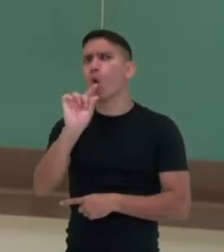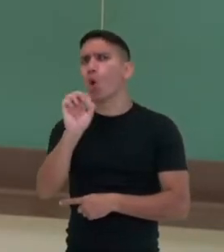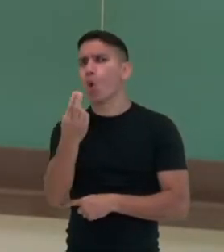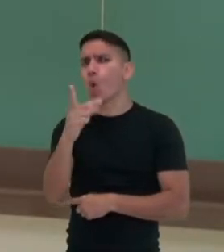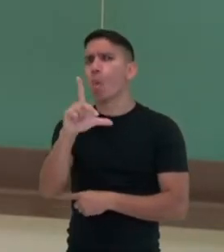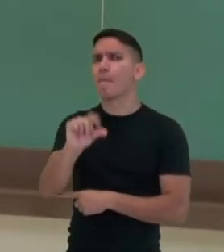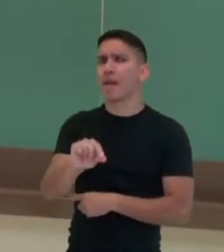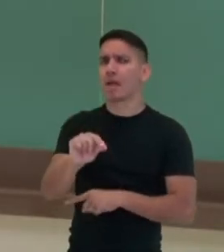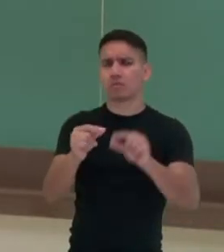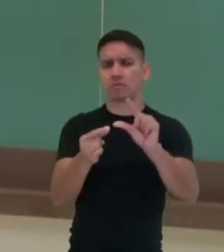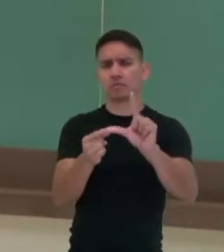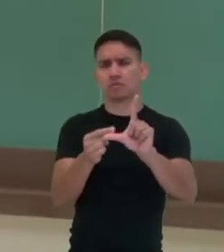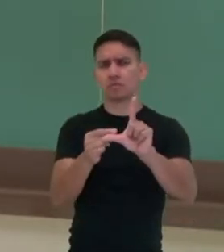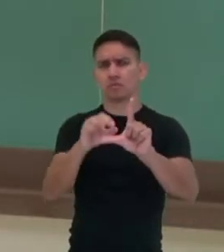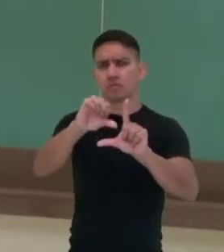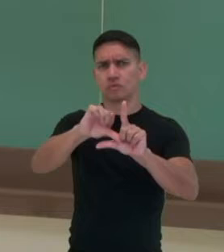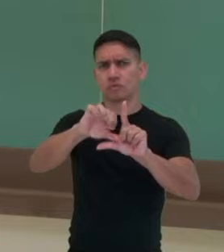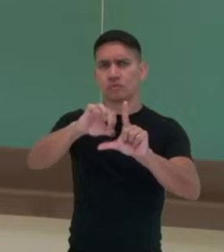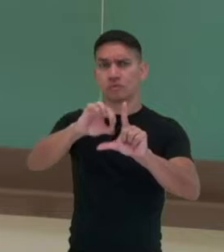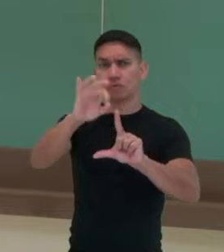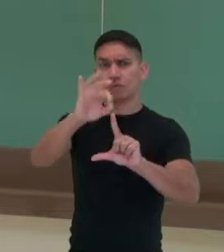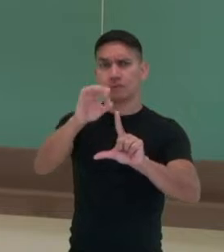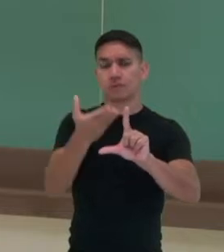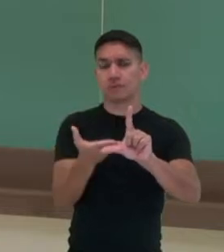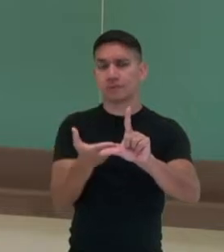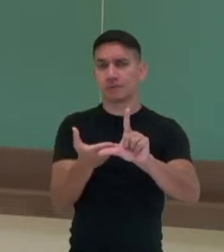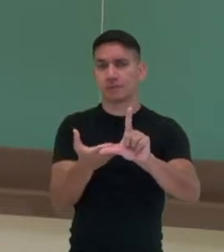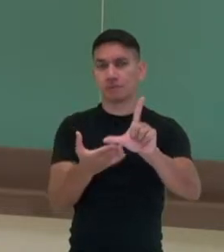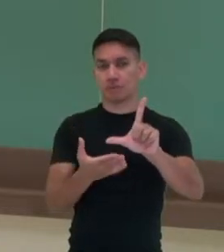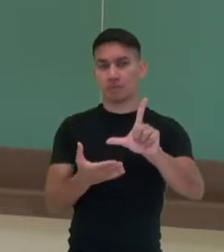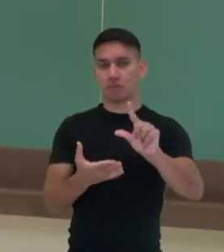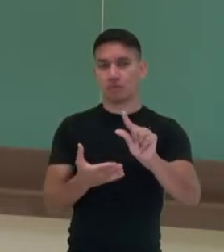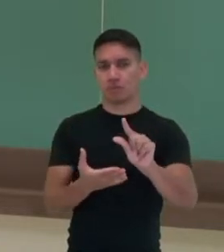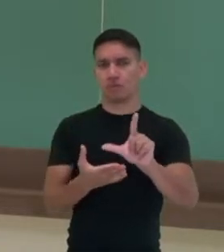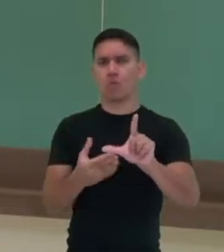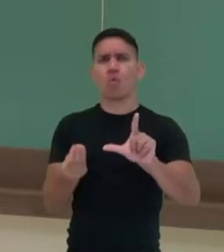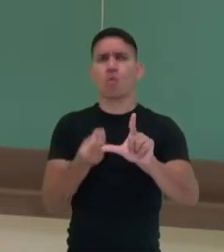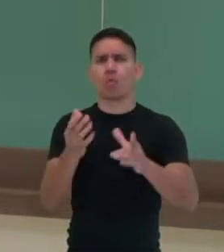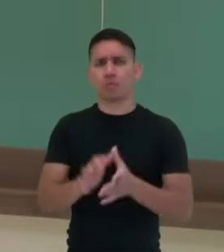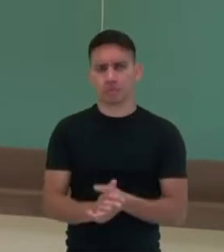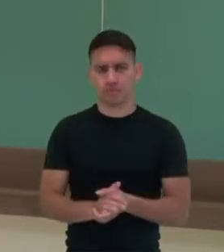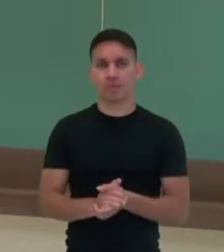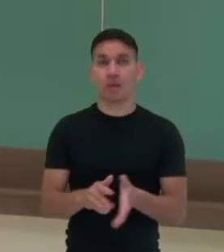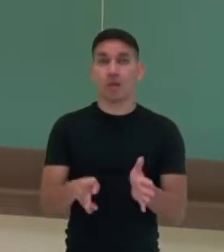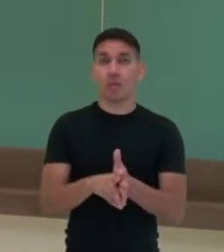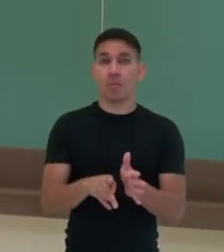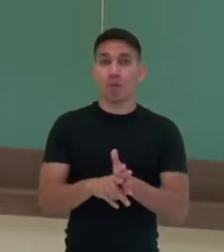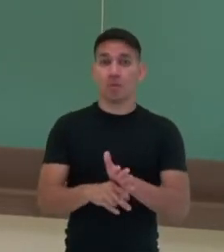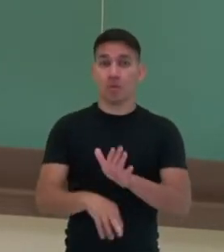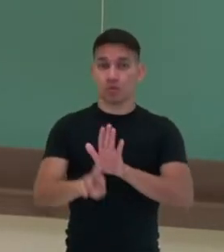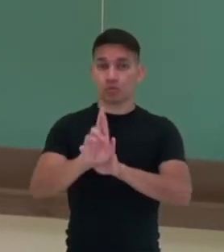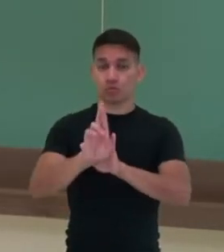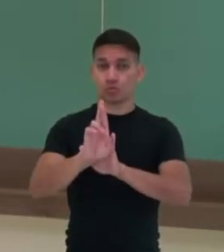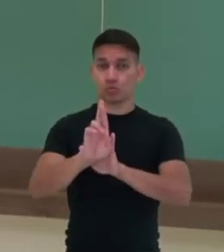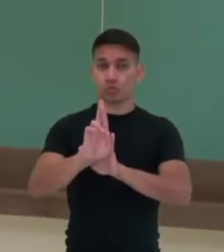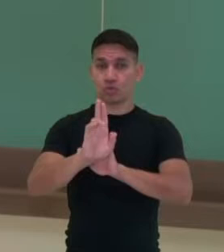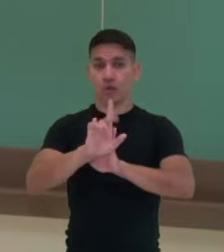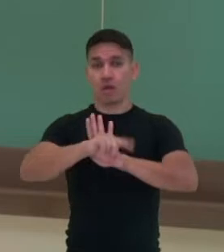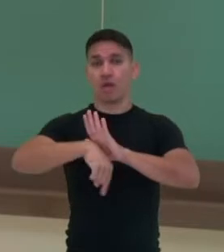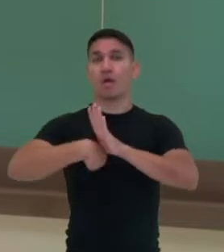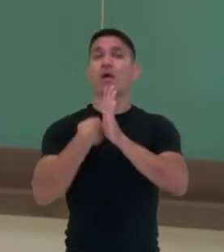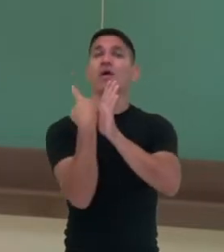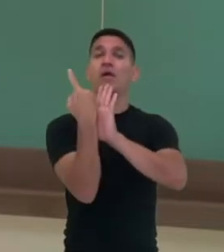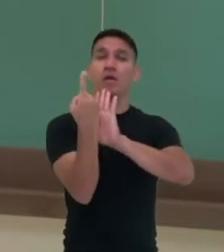90 graus, do que um ângulo reto? Tá? E das 12 horas às 12 horas e 30 minutos, o ponteiro